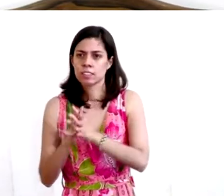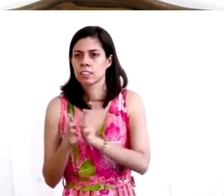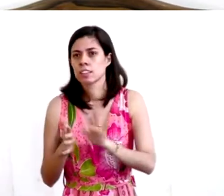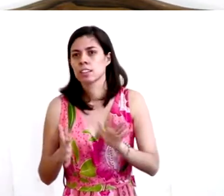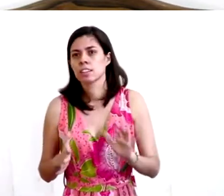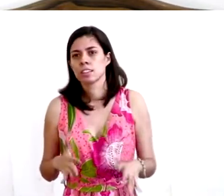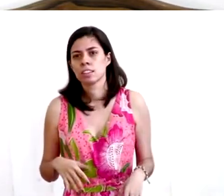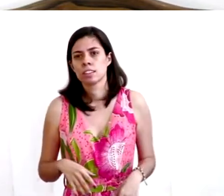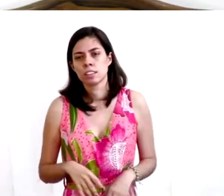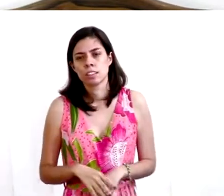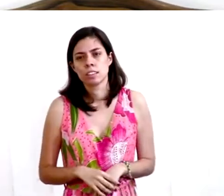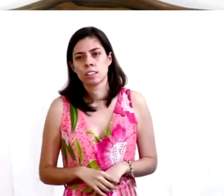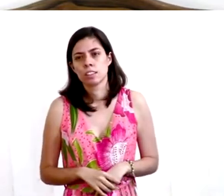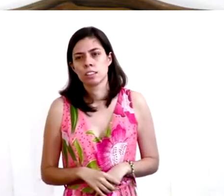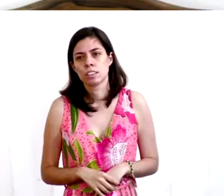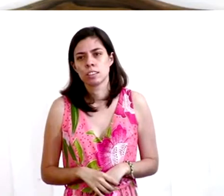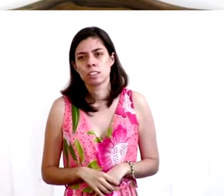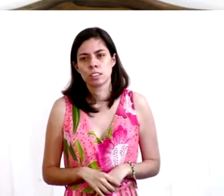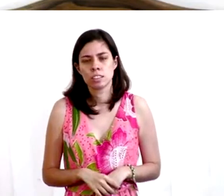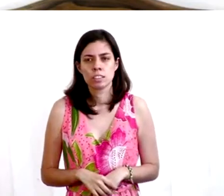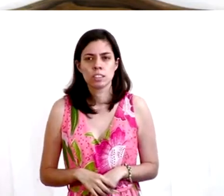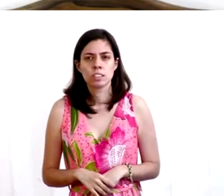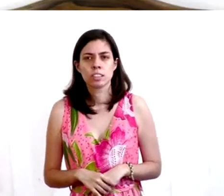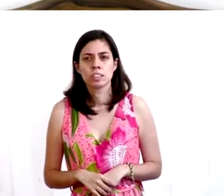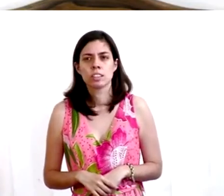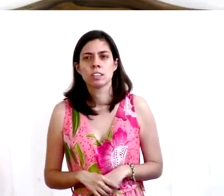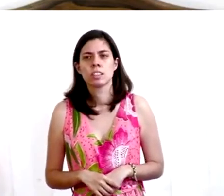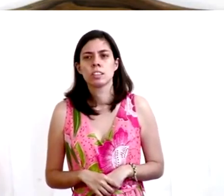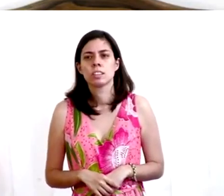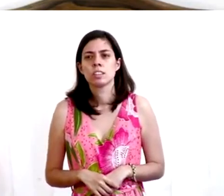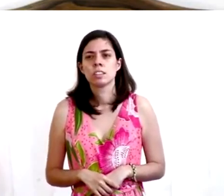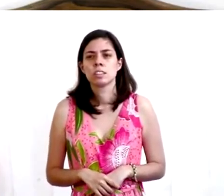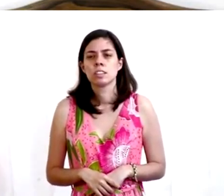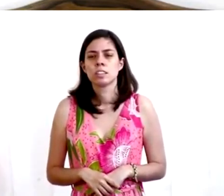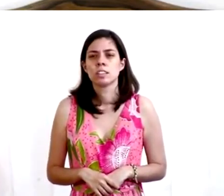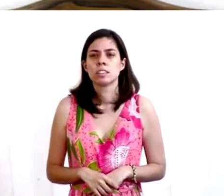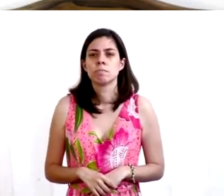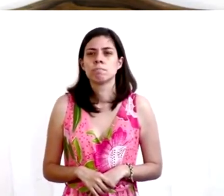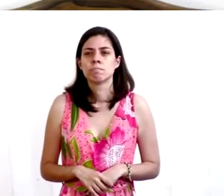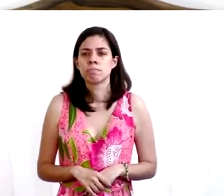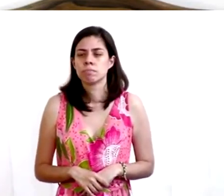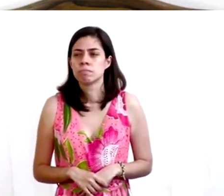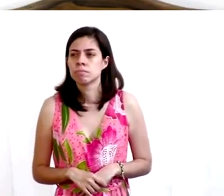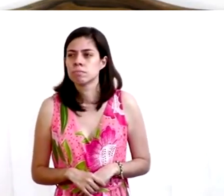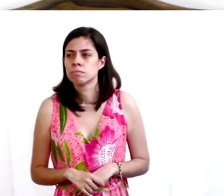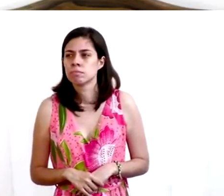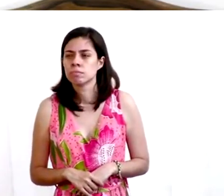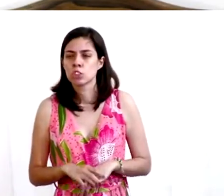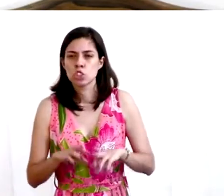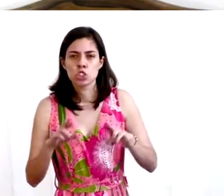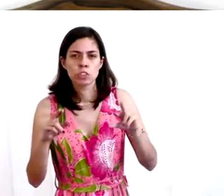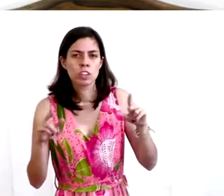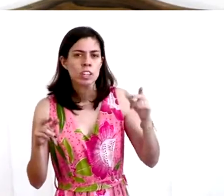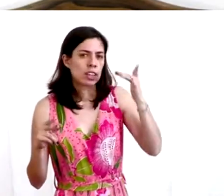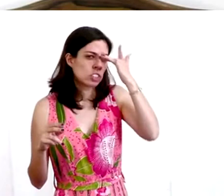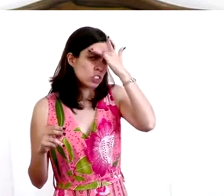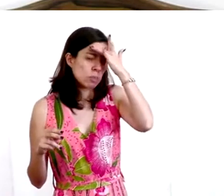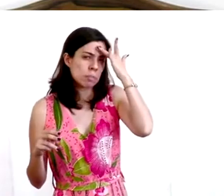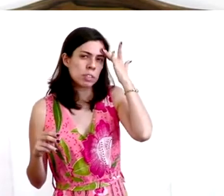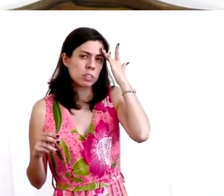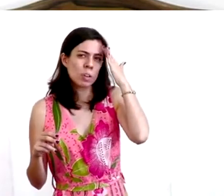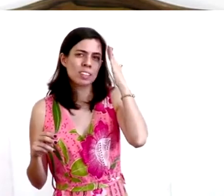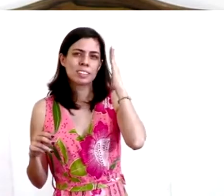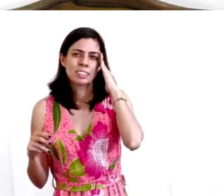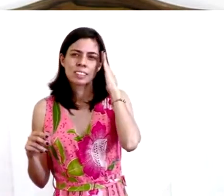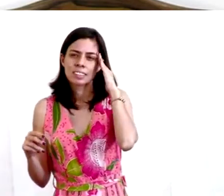é possível pelo poder de Deus. Pessoas compreendem esse chamado eterno. A salvação é uma